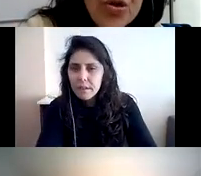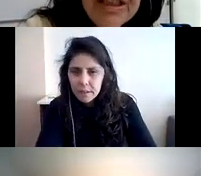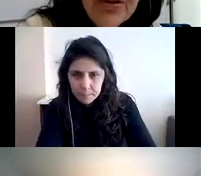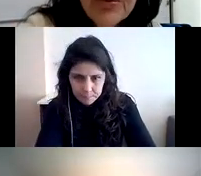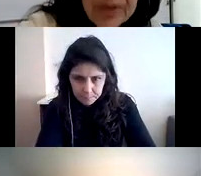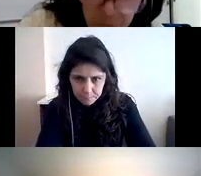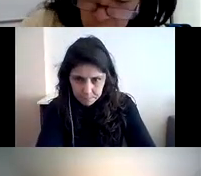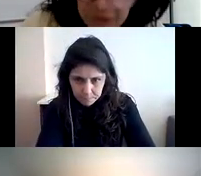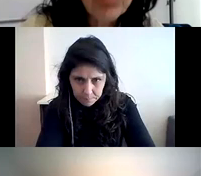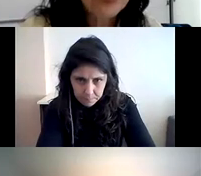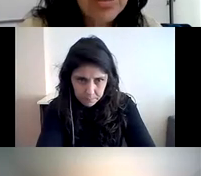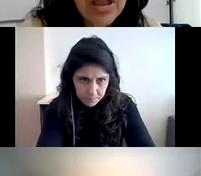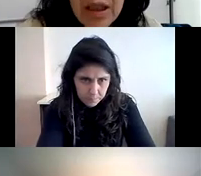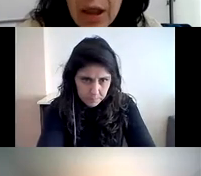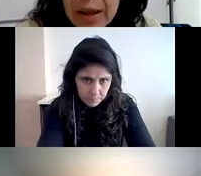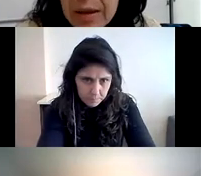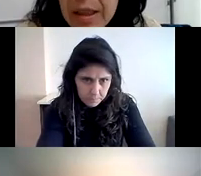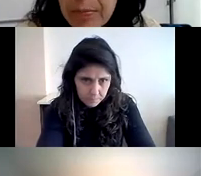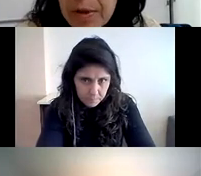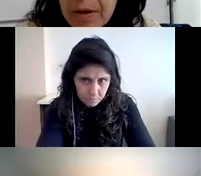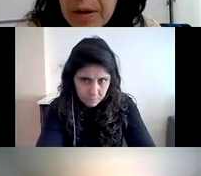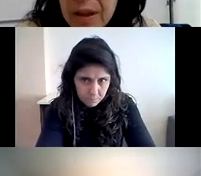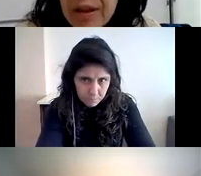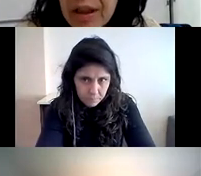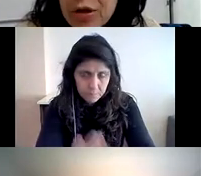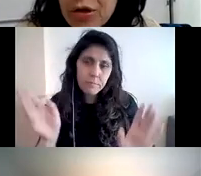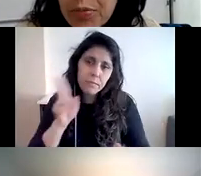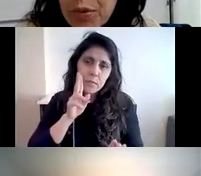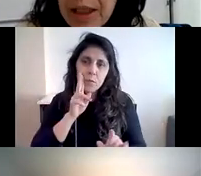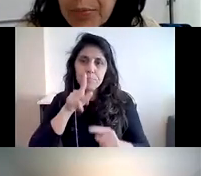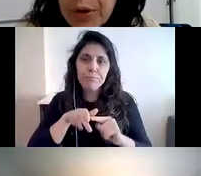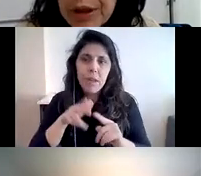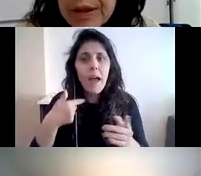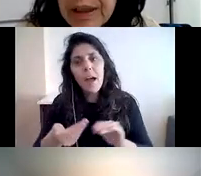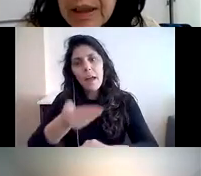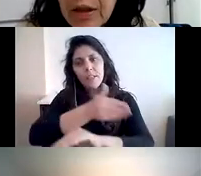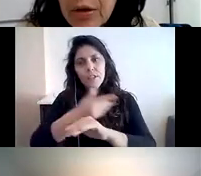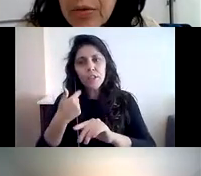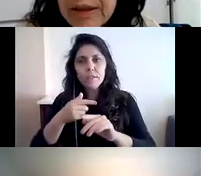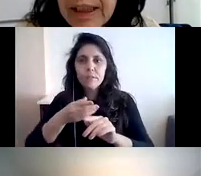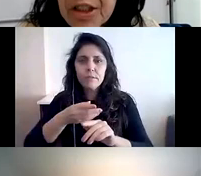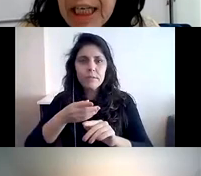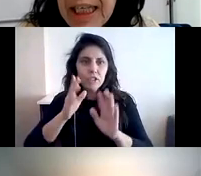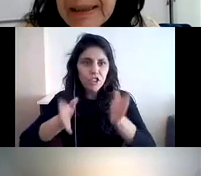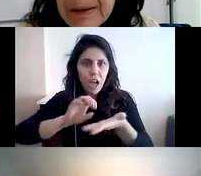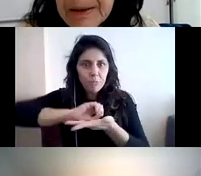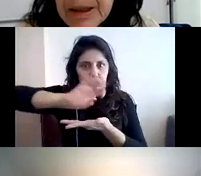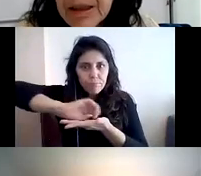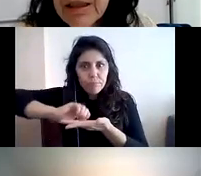antes disso, então, como já temos aqui, agora, se puder pôr aí com a tela